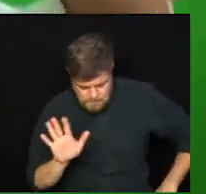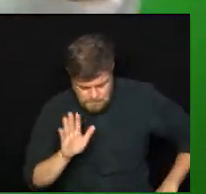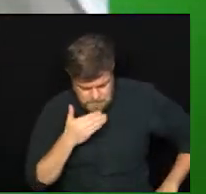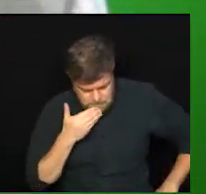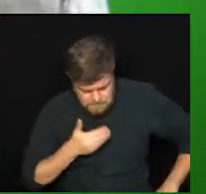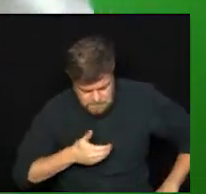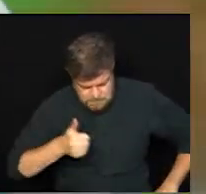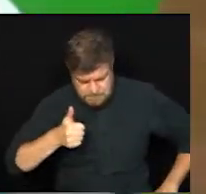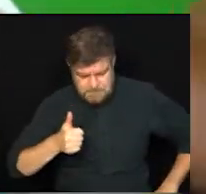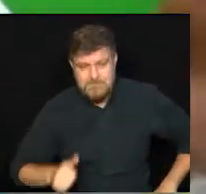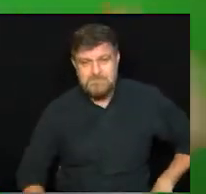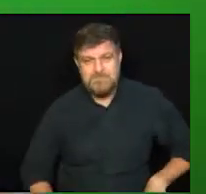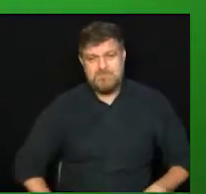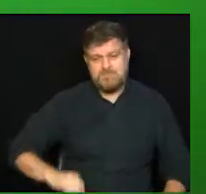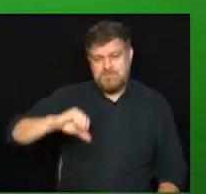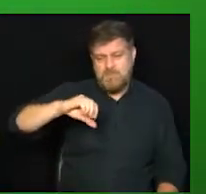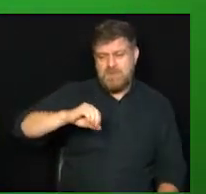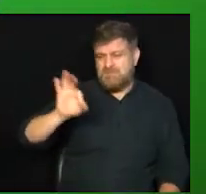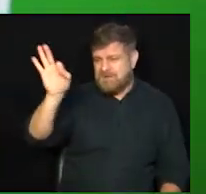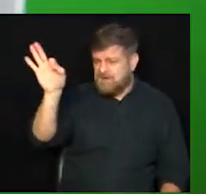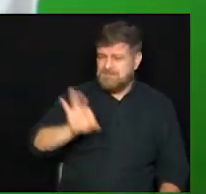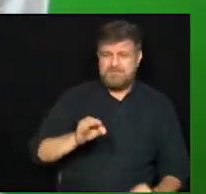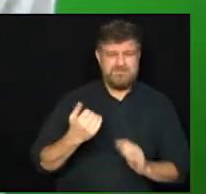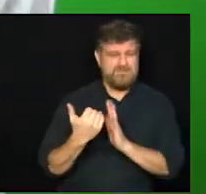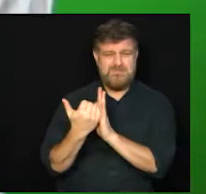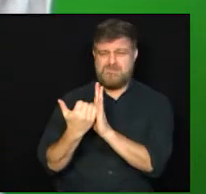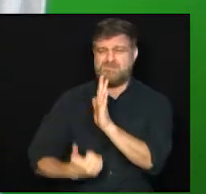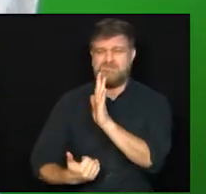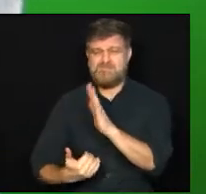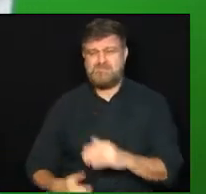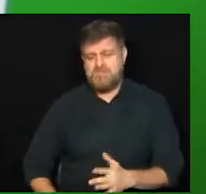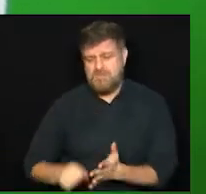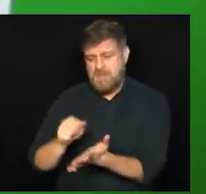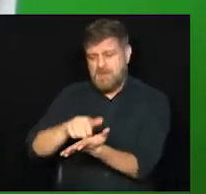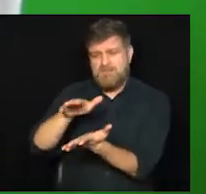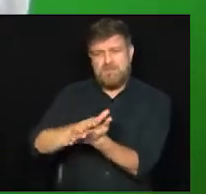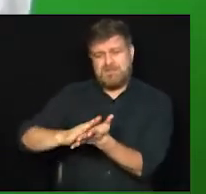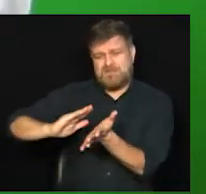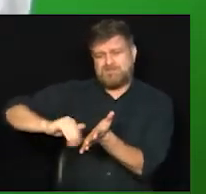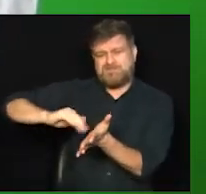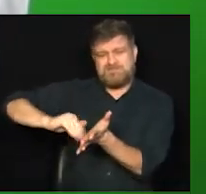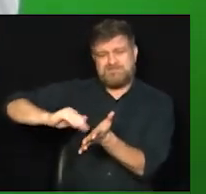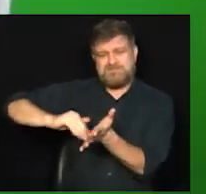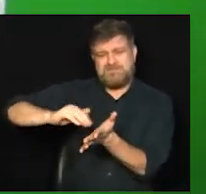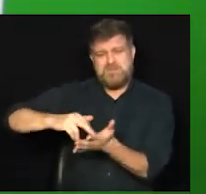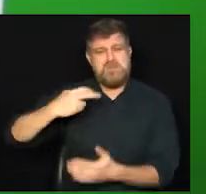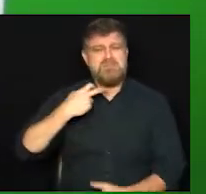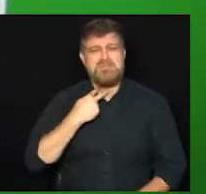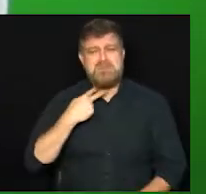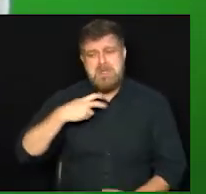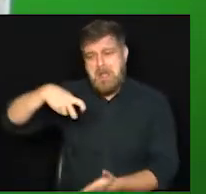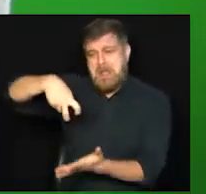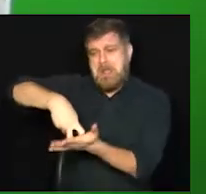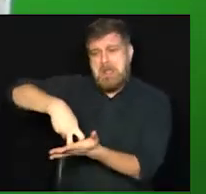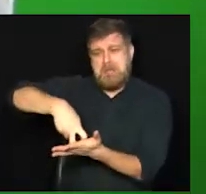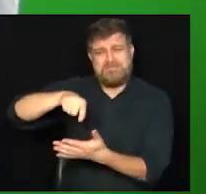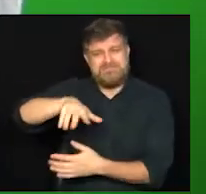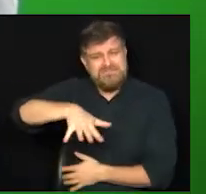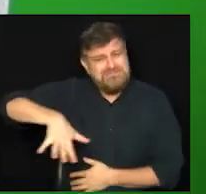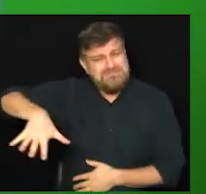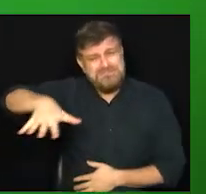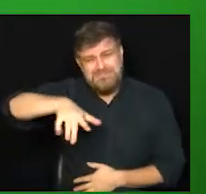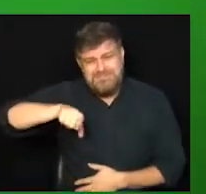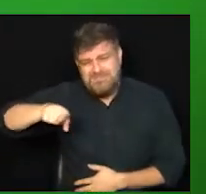isso, vamos dar 90% em desconto em multas, não vamos penalizar esse setor